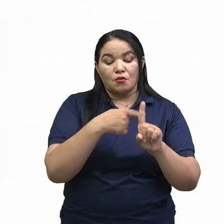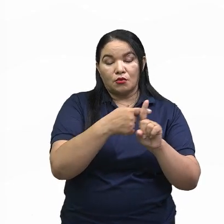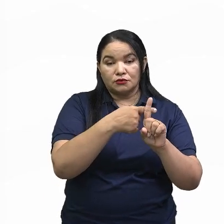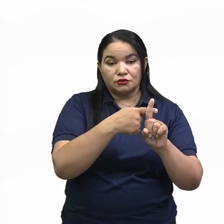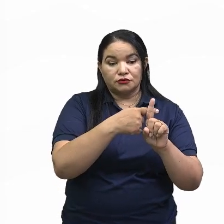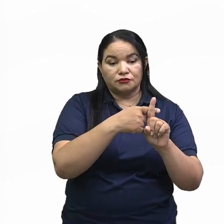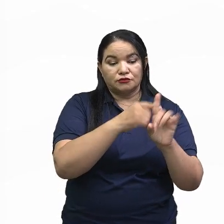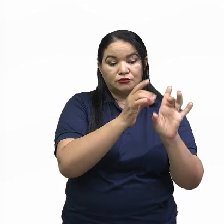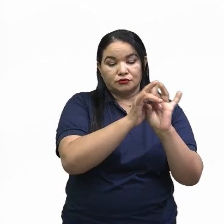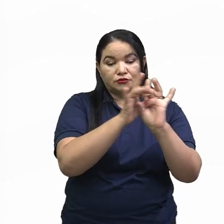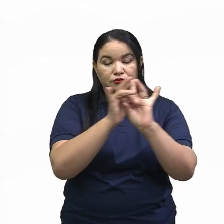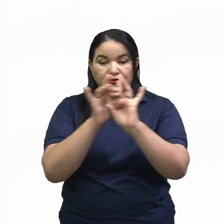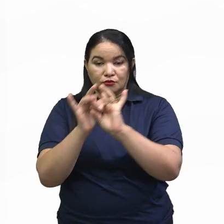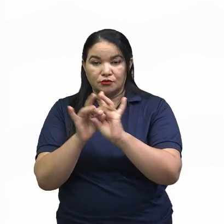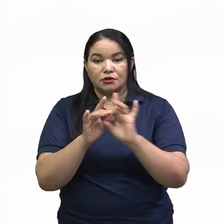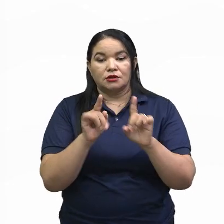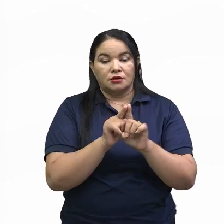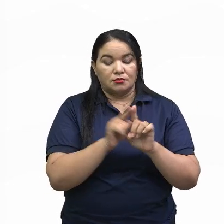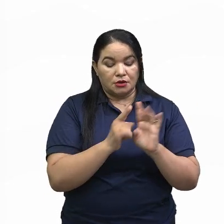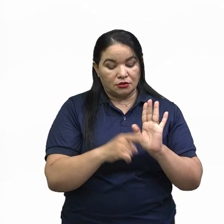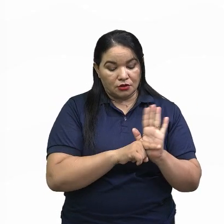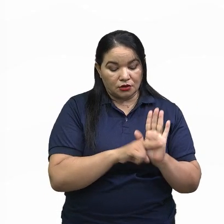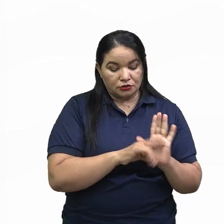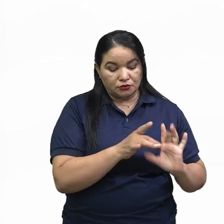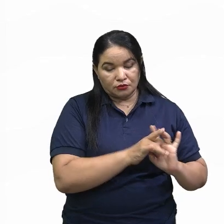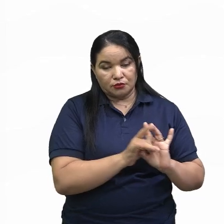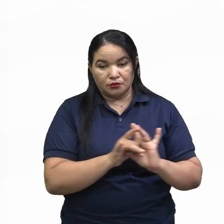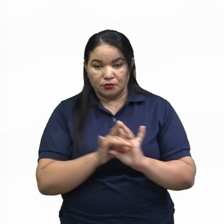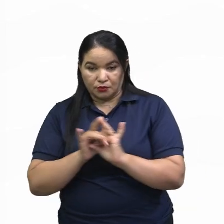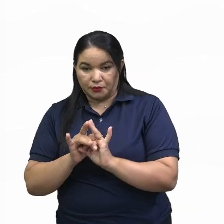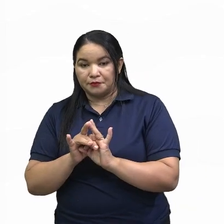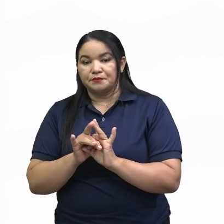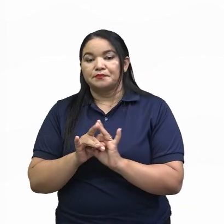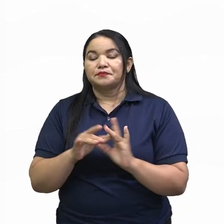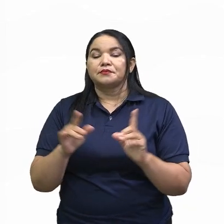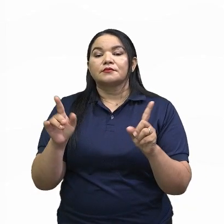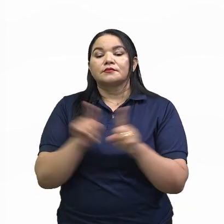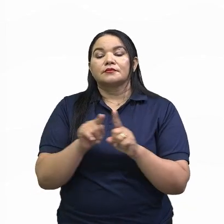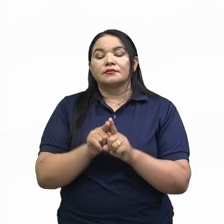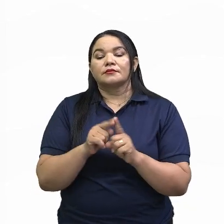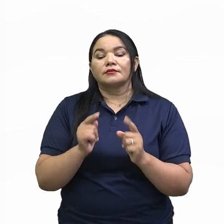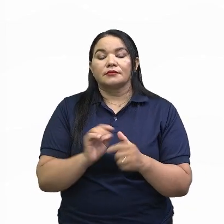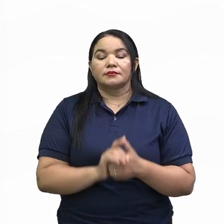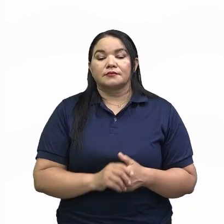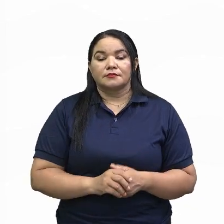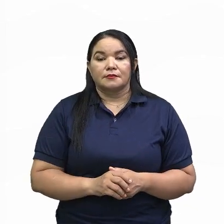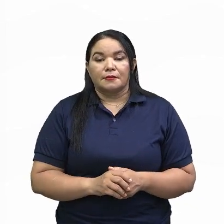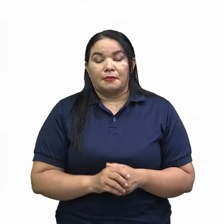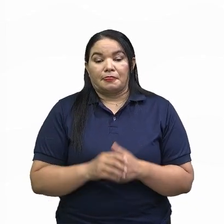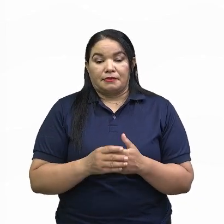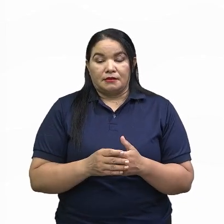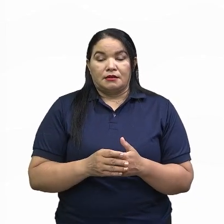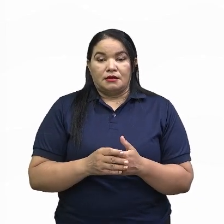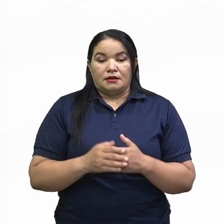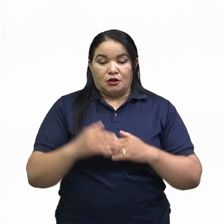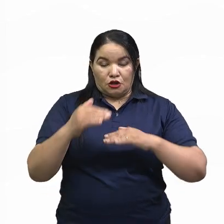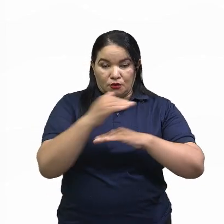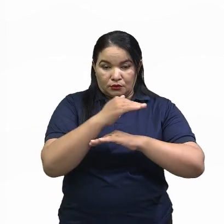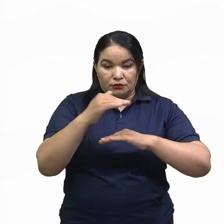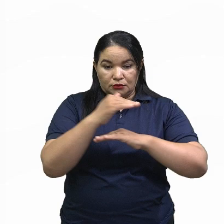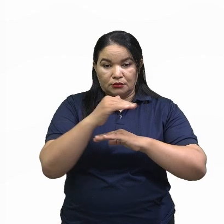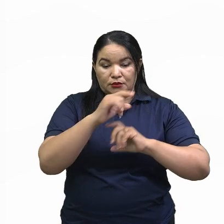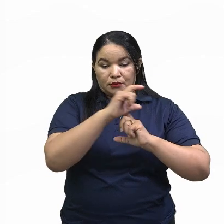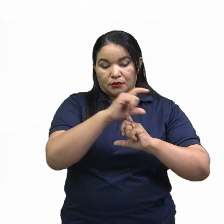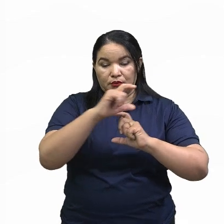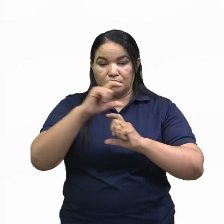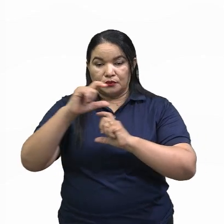entre si e o mesmo ocorre com os polos negativos. A gente utiliza essa configuração aí de geradores, pessoal, em paralelo, quando o